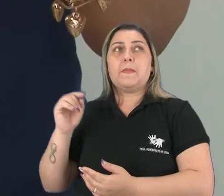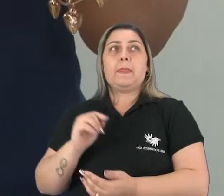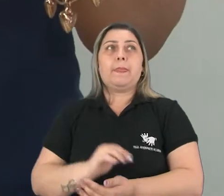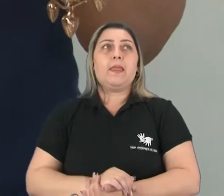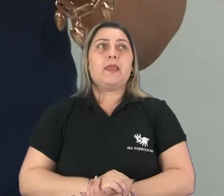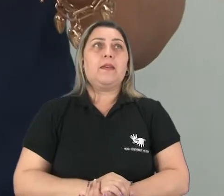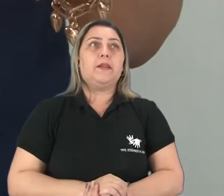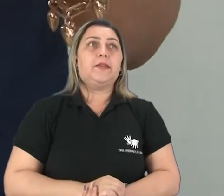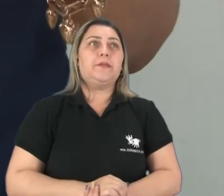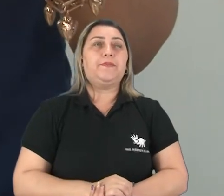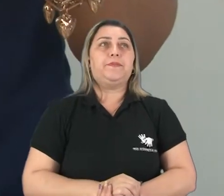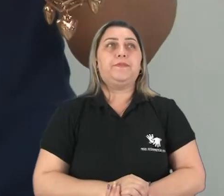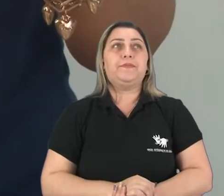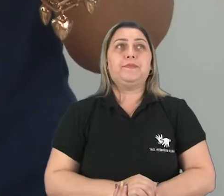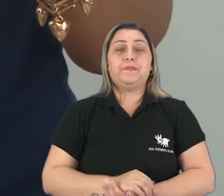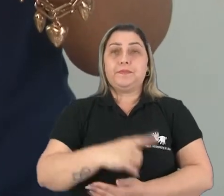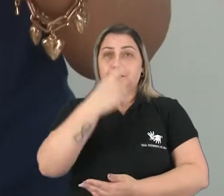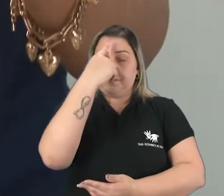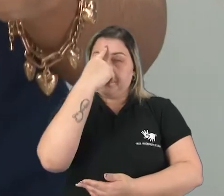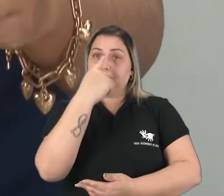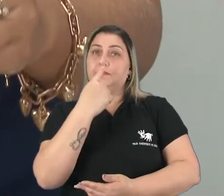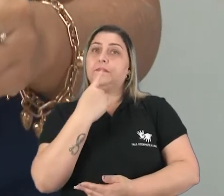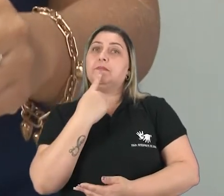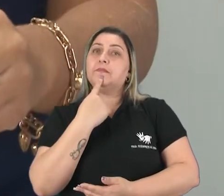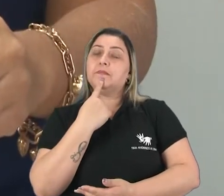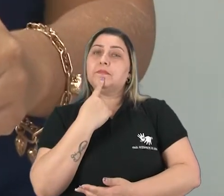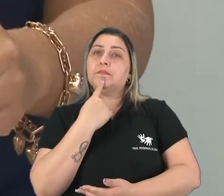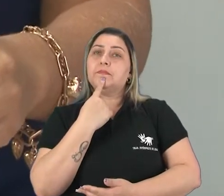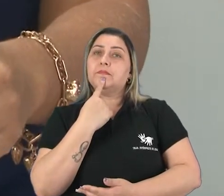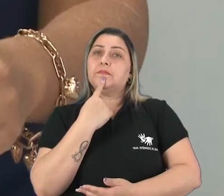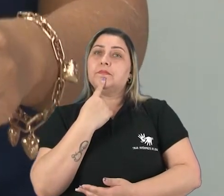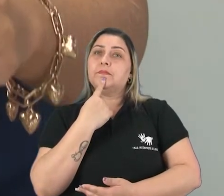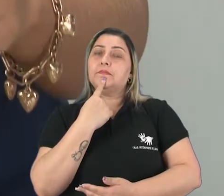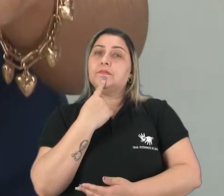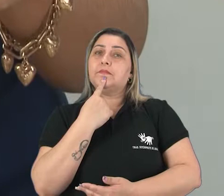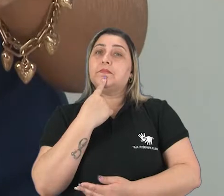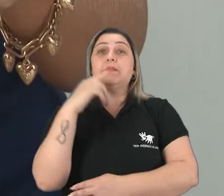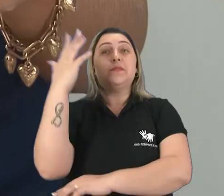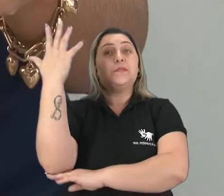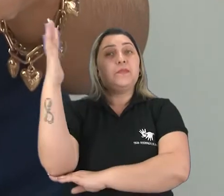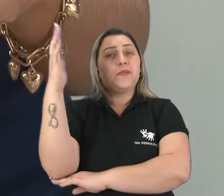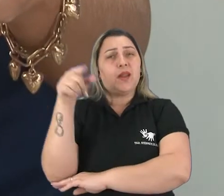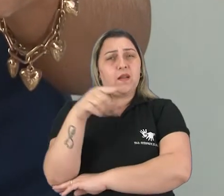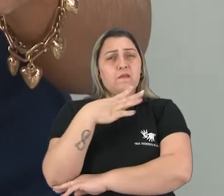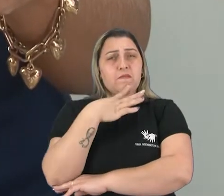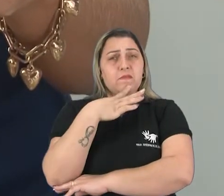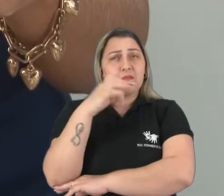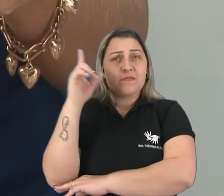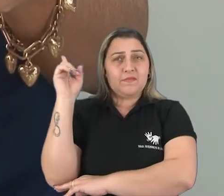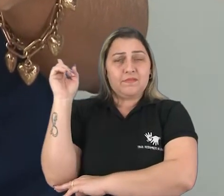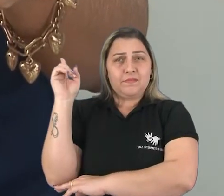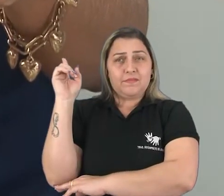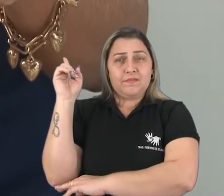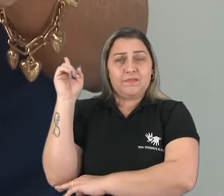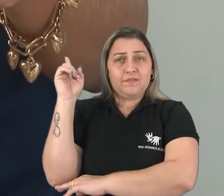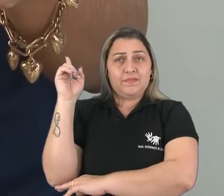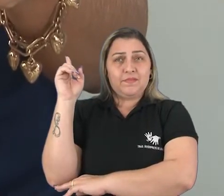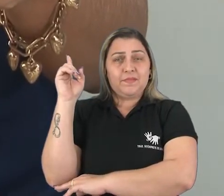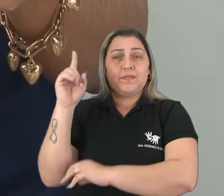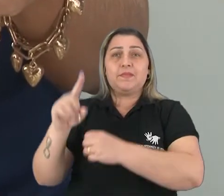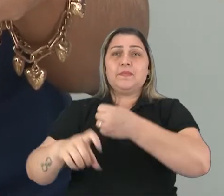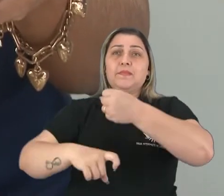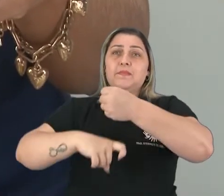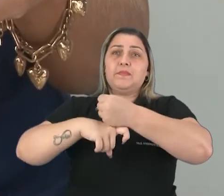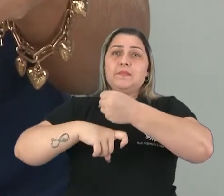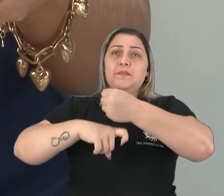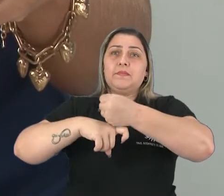Essa aqui é a imagem de uma planta frutífera. Alguém conhece? É o